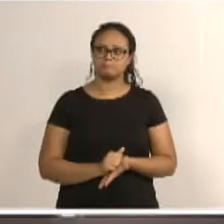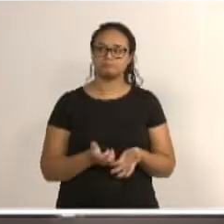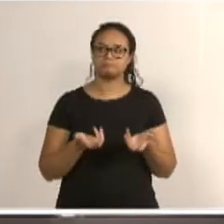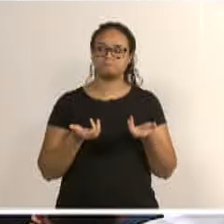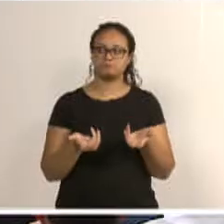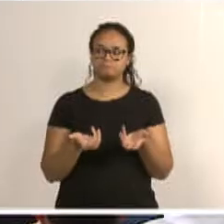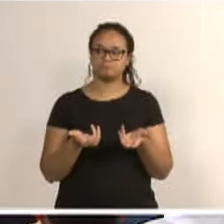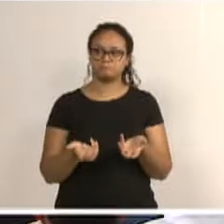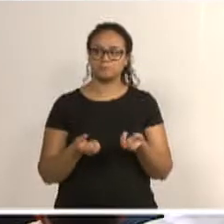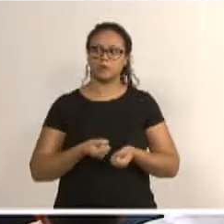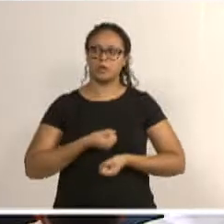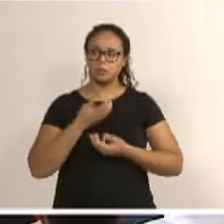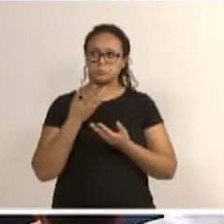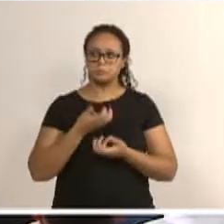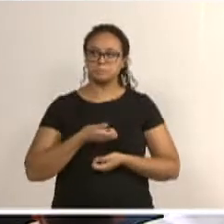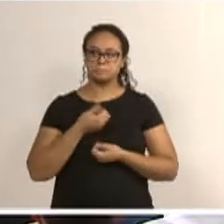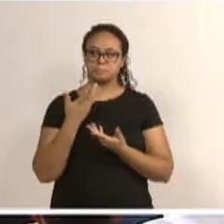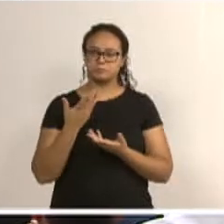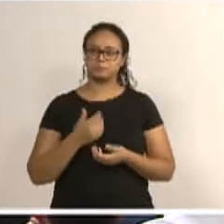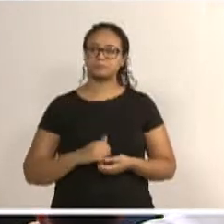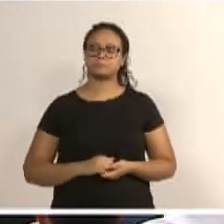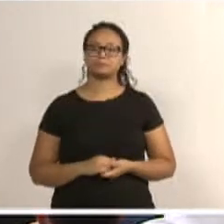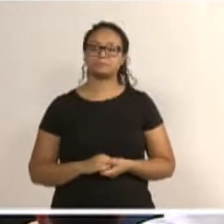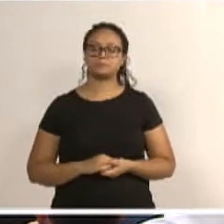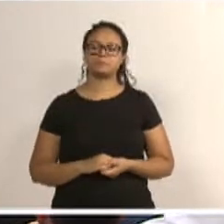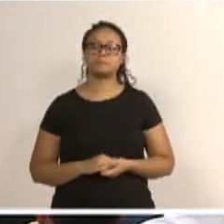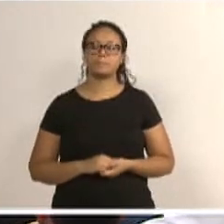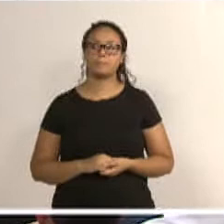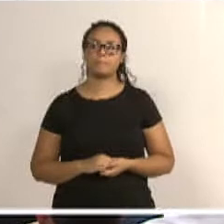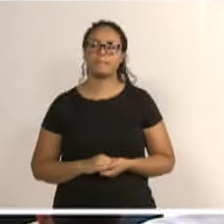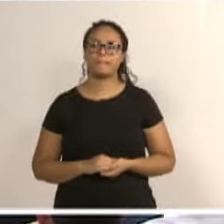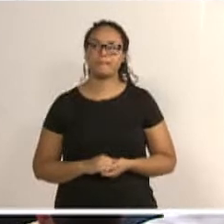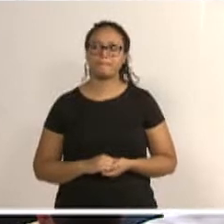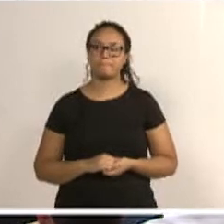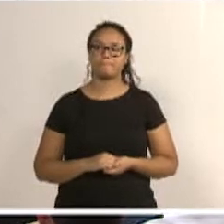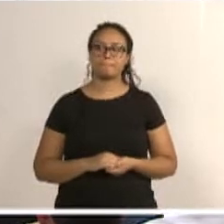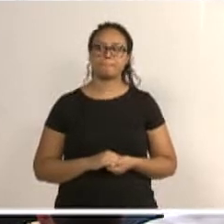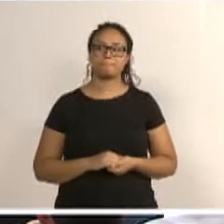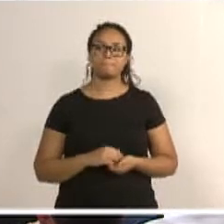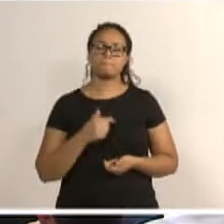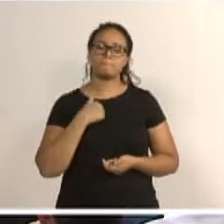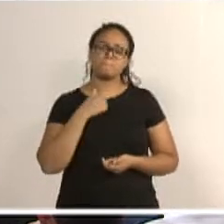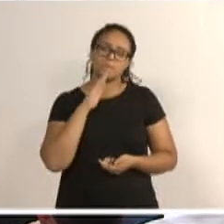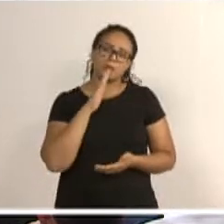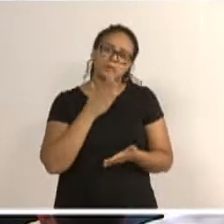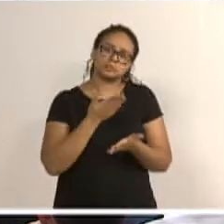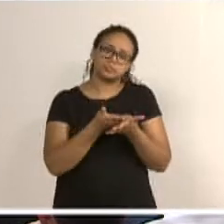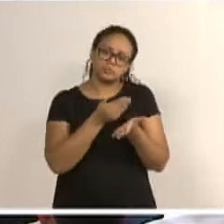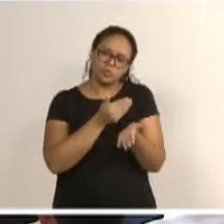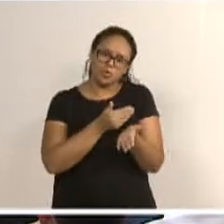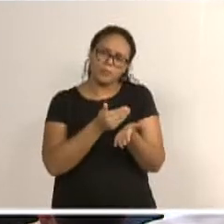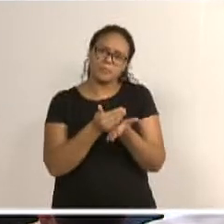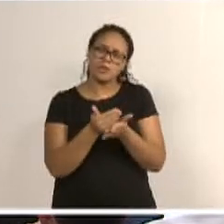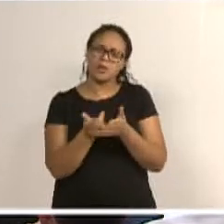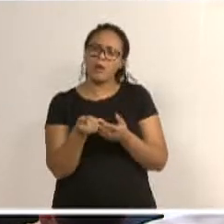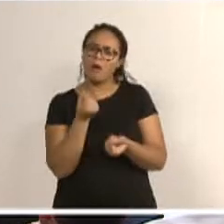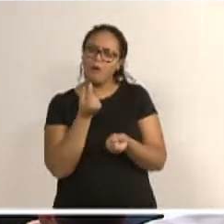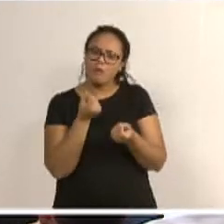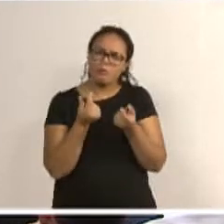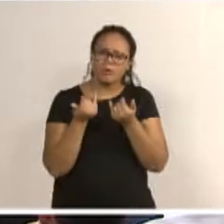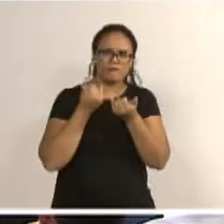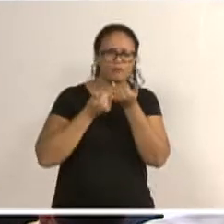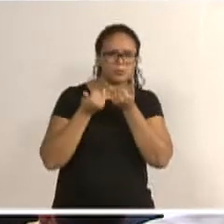está a planilha? Para que possa falar. Eu acredito que, inicialmente, ficou um pouco obscuro algumas questões